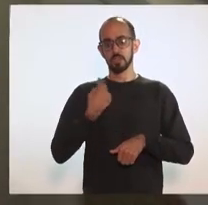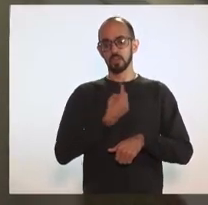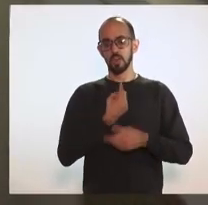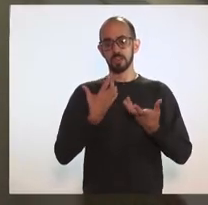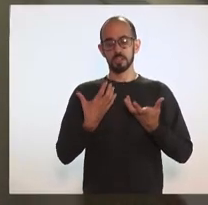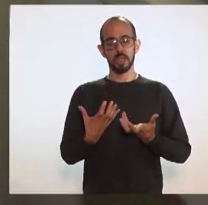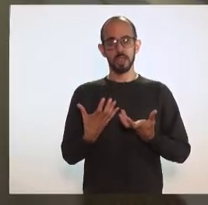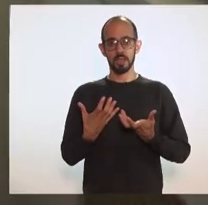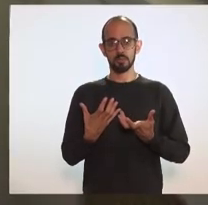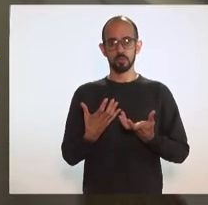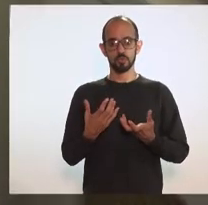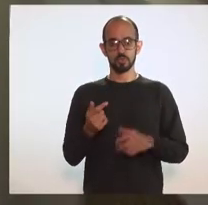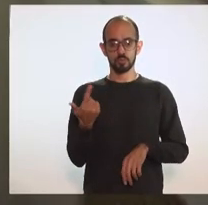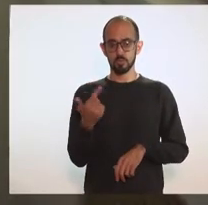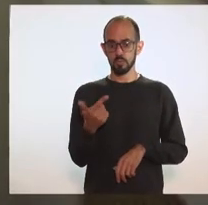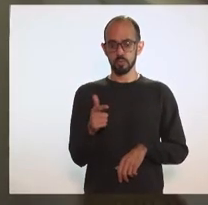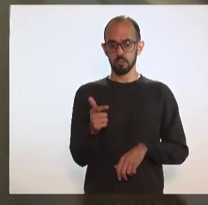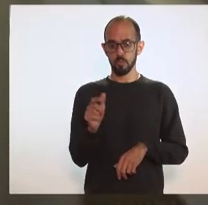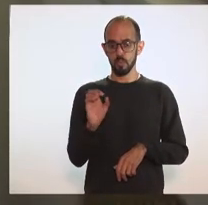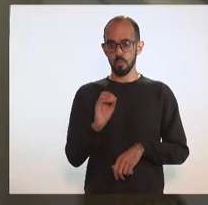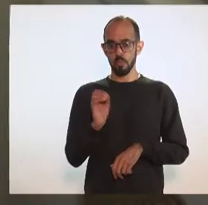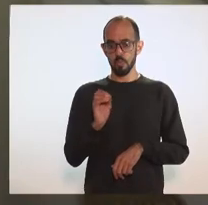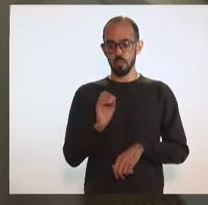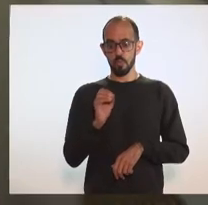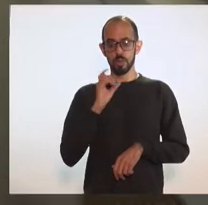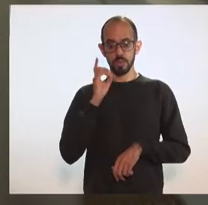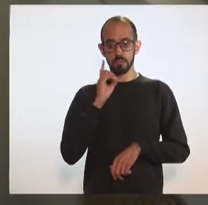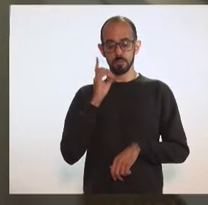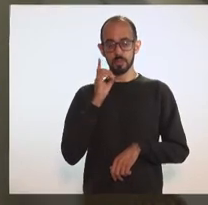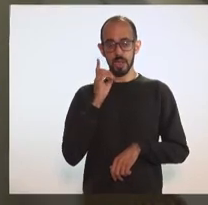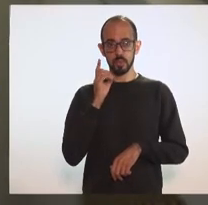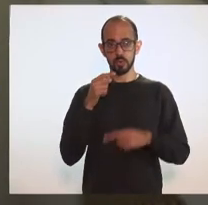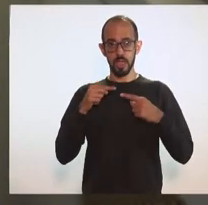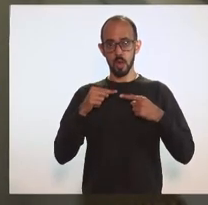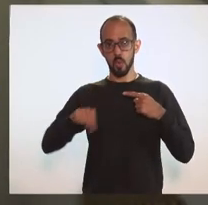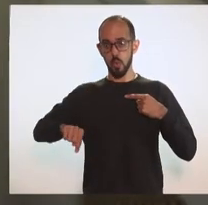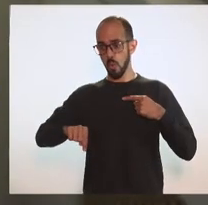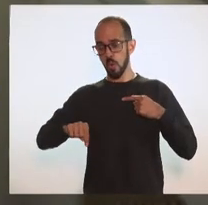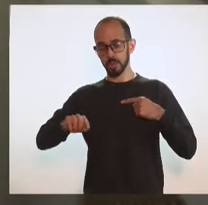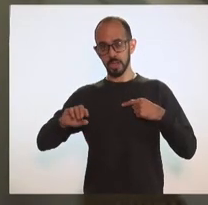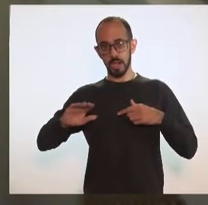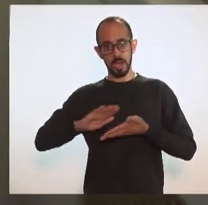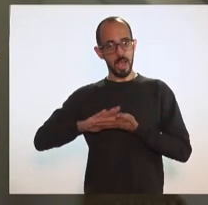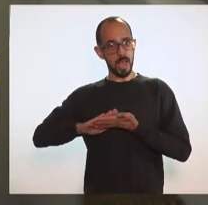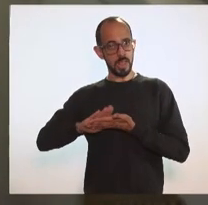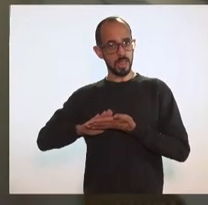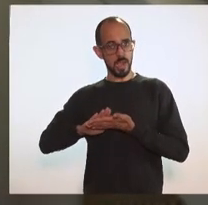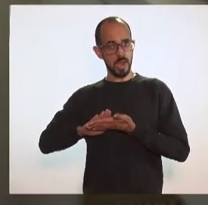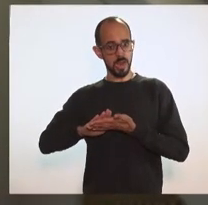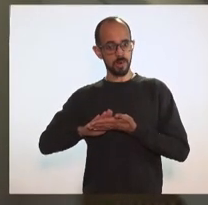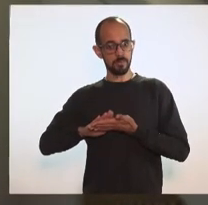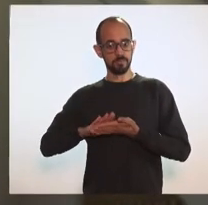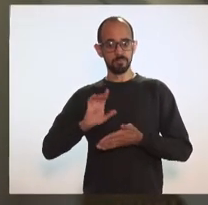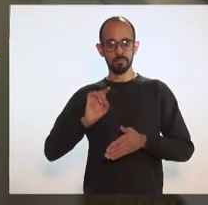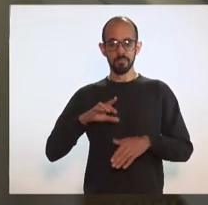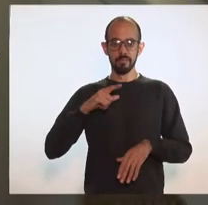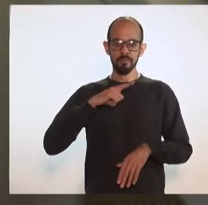não tem aqui um deputado O que é a favor ou contra nada pelo simples